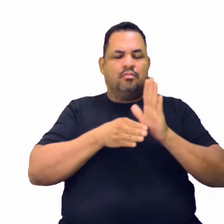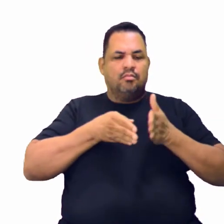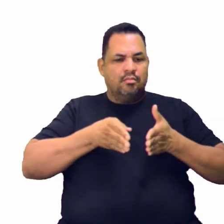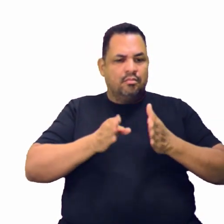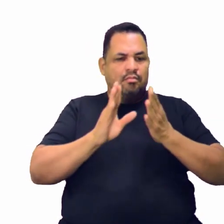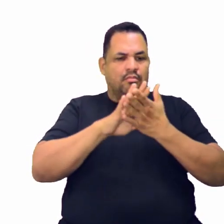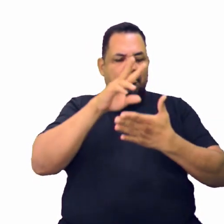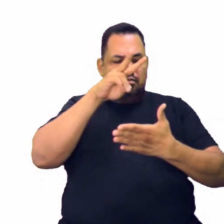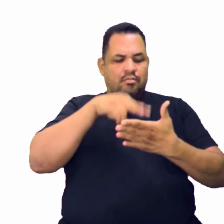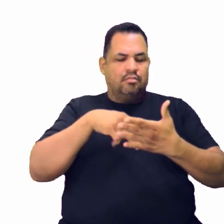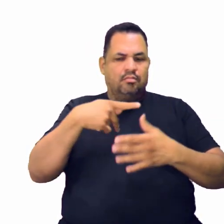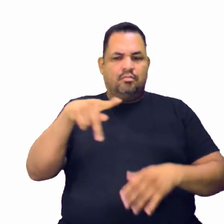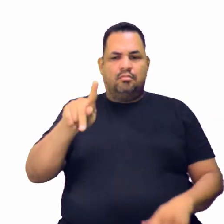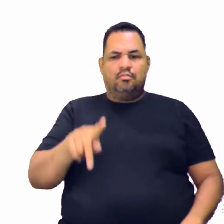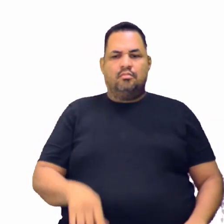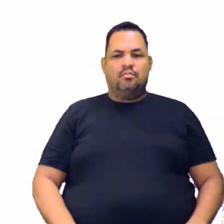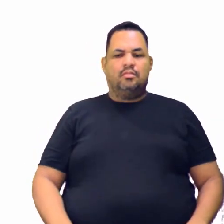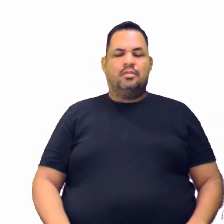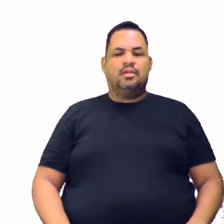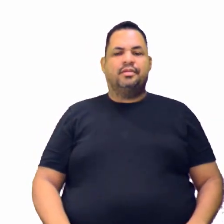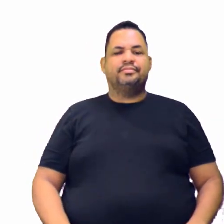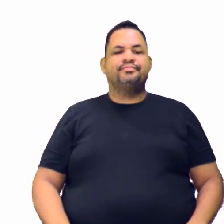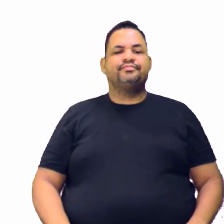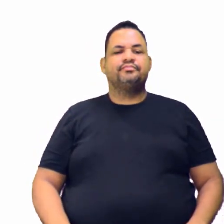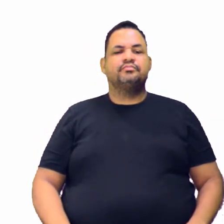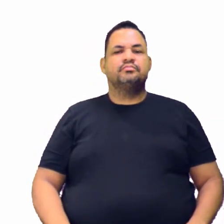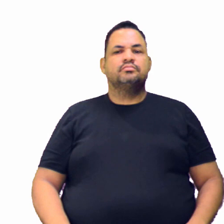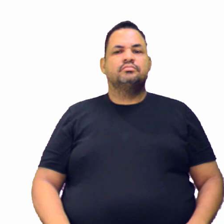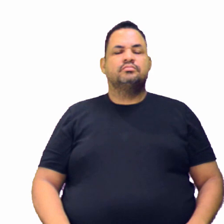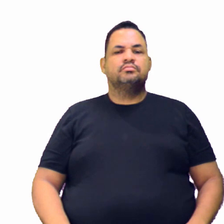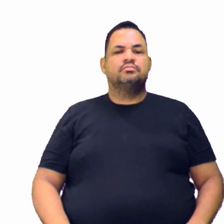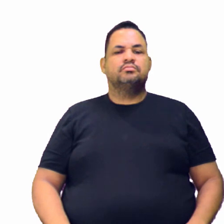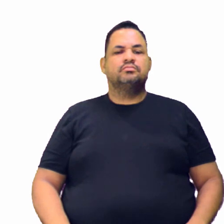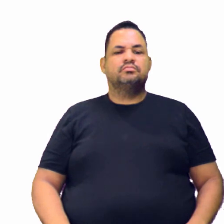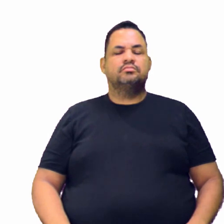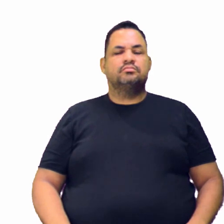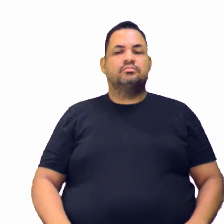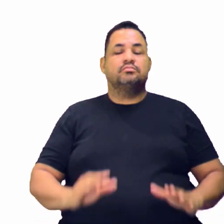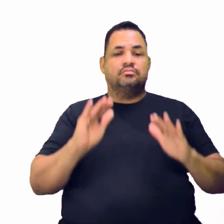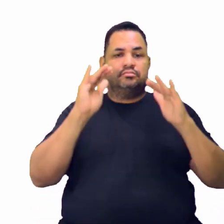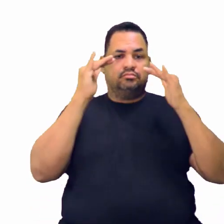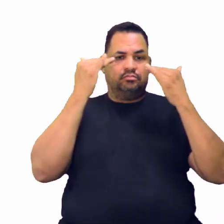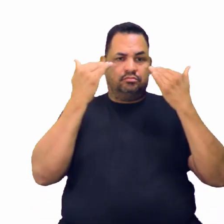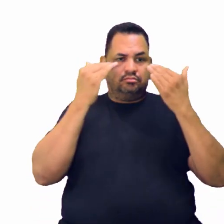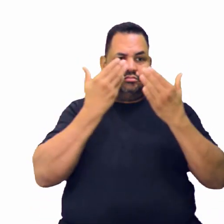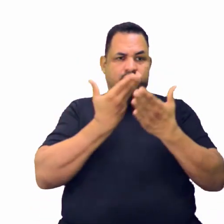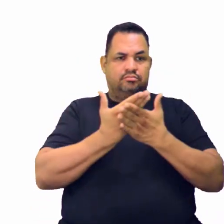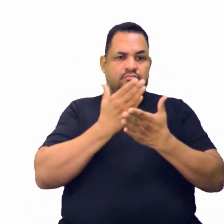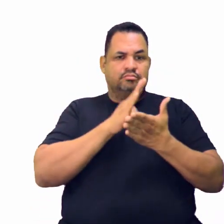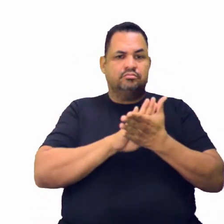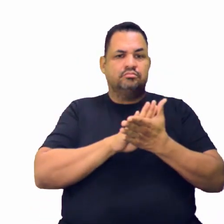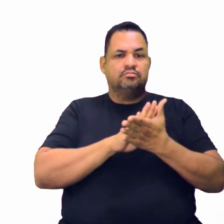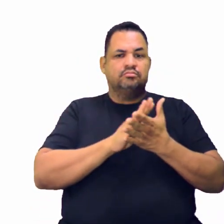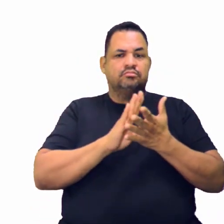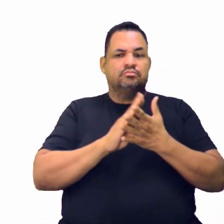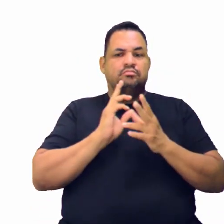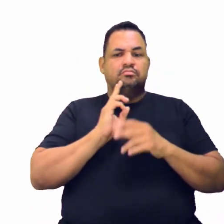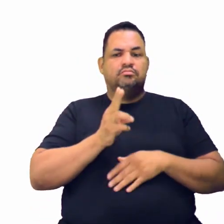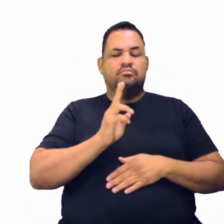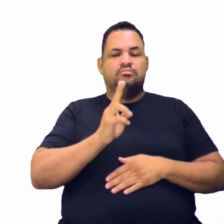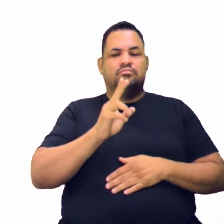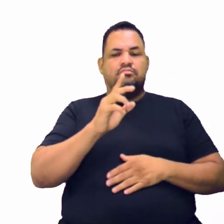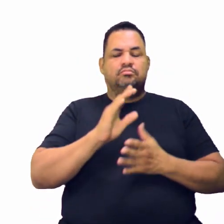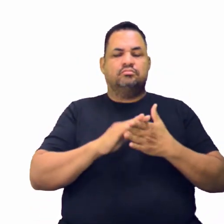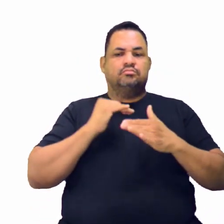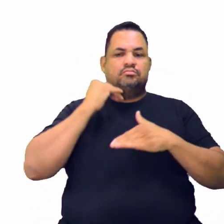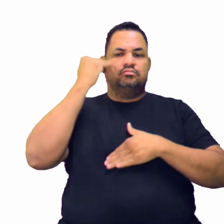encaminha o leitor para. Então, amadinho, fiquem ligados que A interpretação sempre